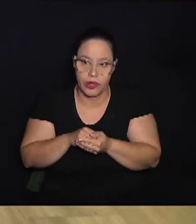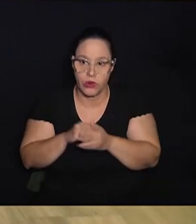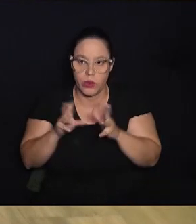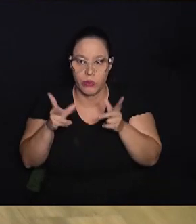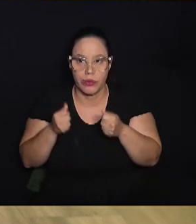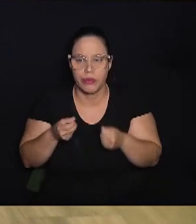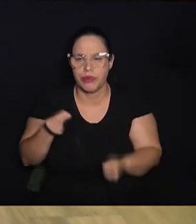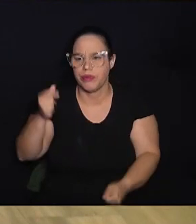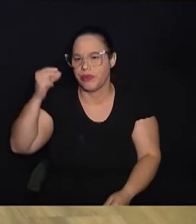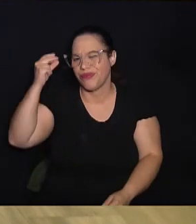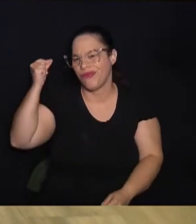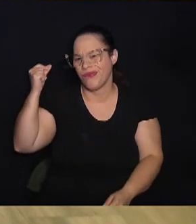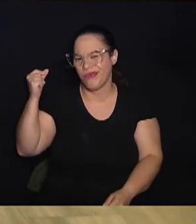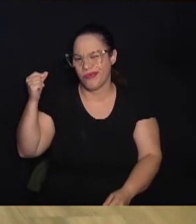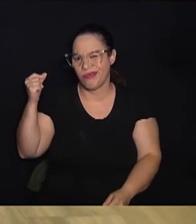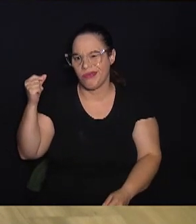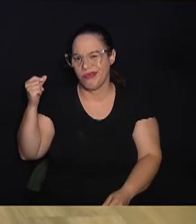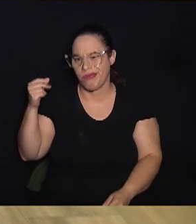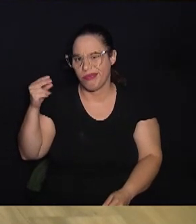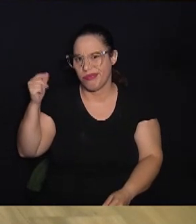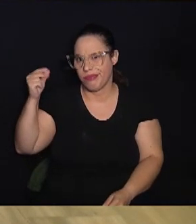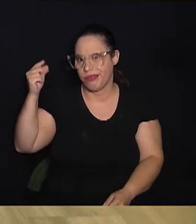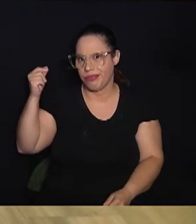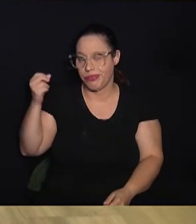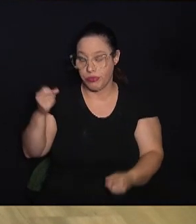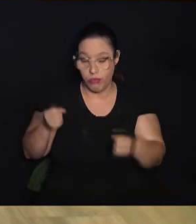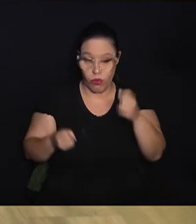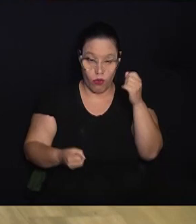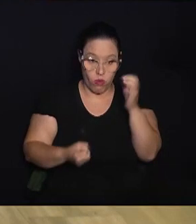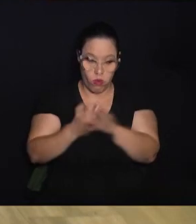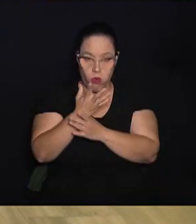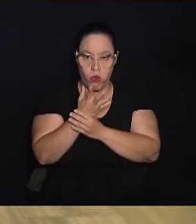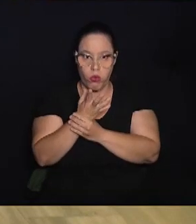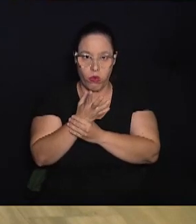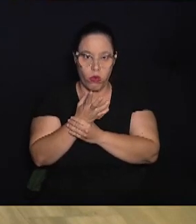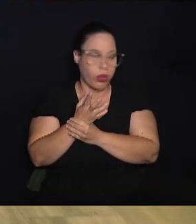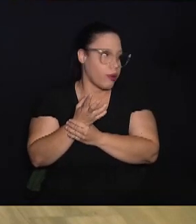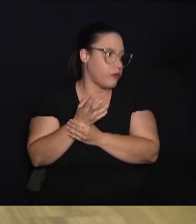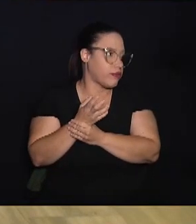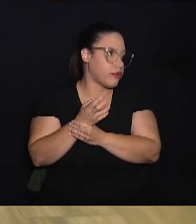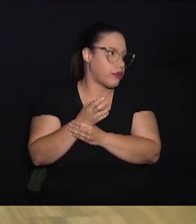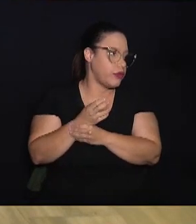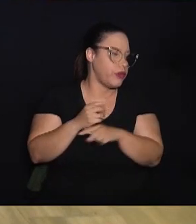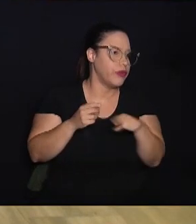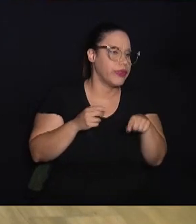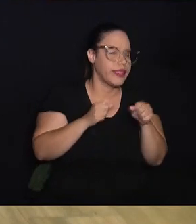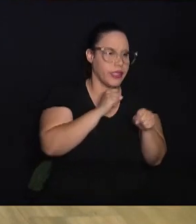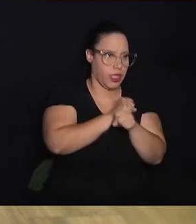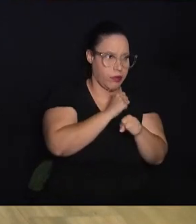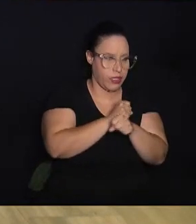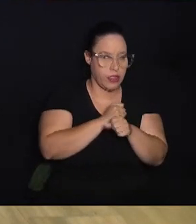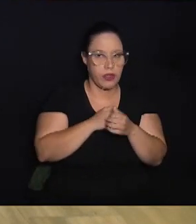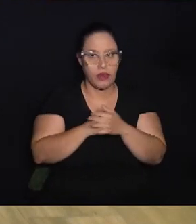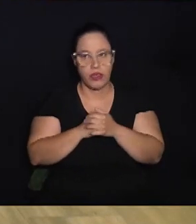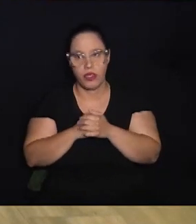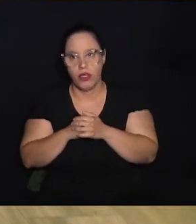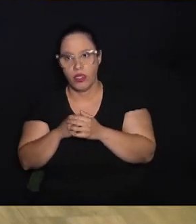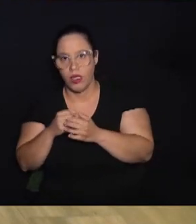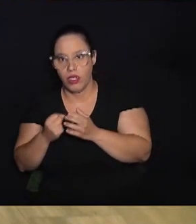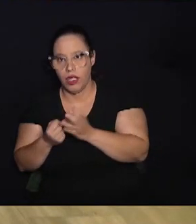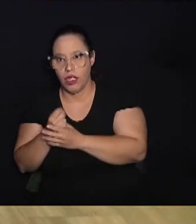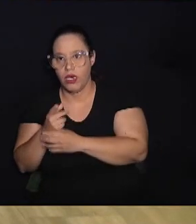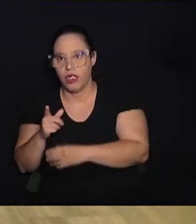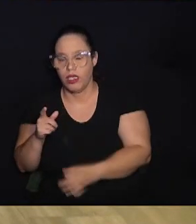tinha antigamente por outro antigamente quando aparecia uma coisa por exemplo mundo sabia você esperava né quando lançou Chiclete com Banana que era Angeli